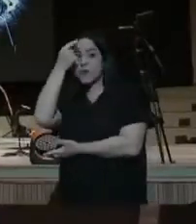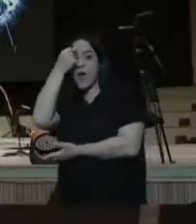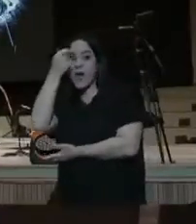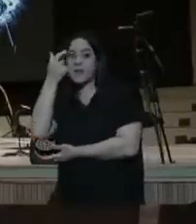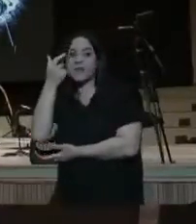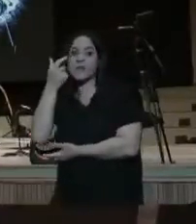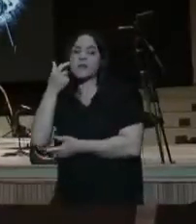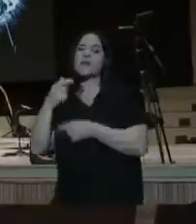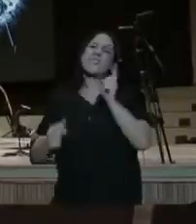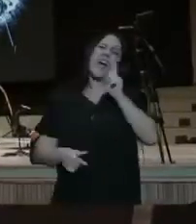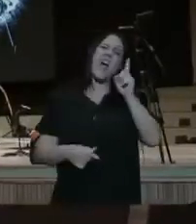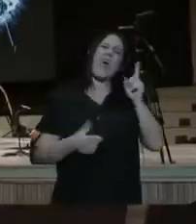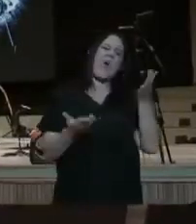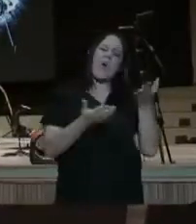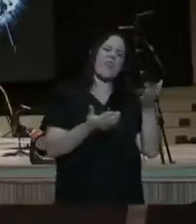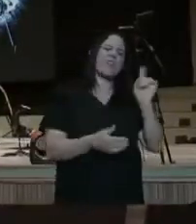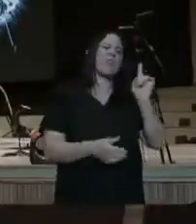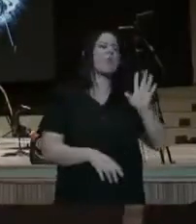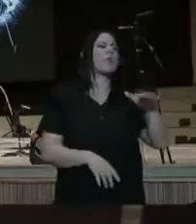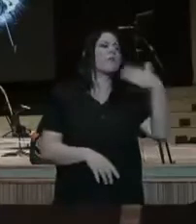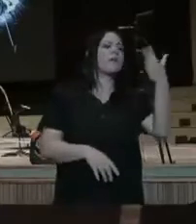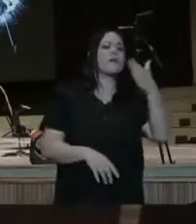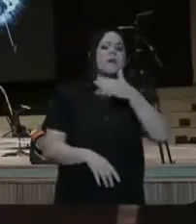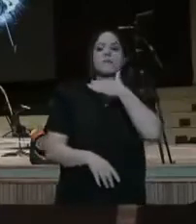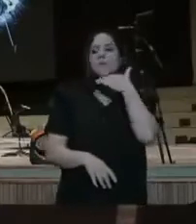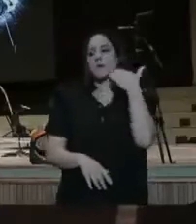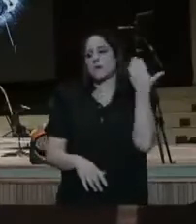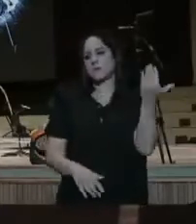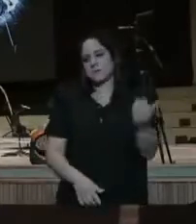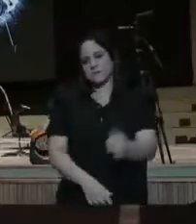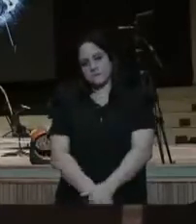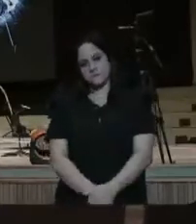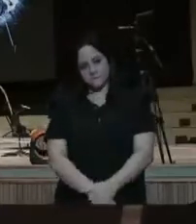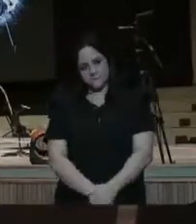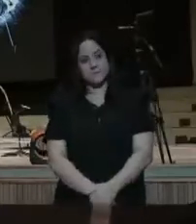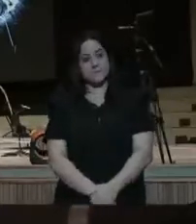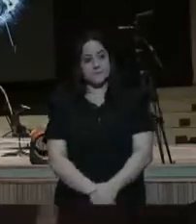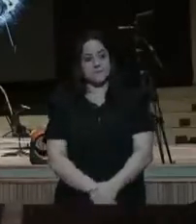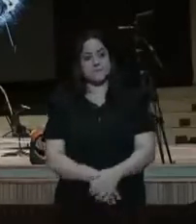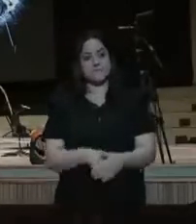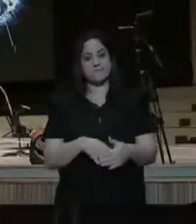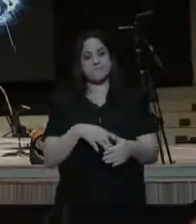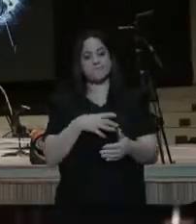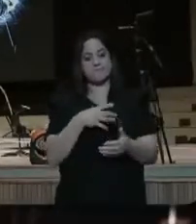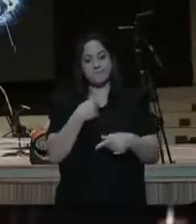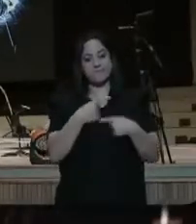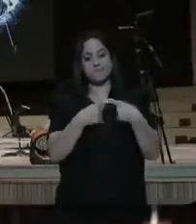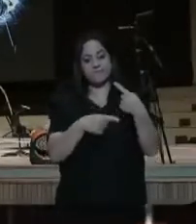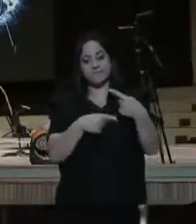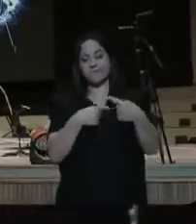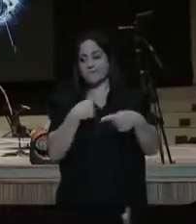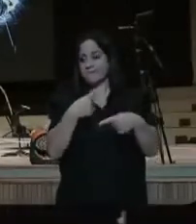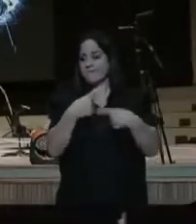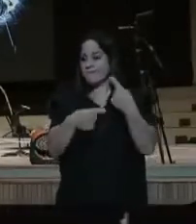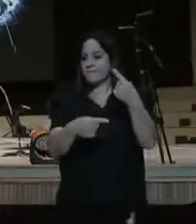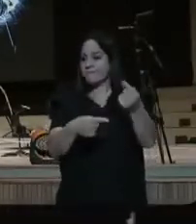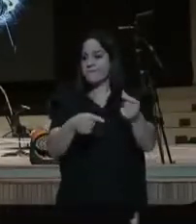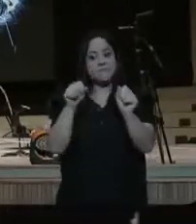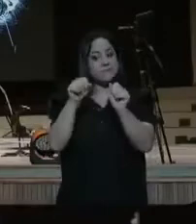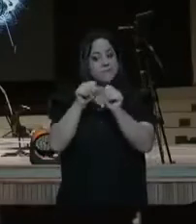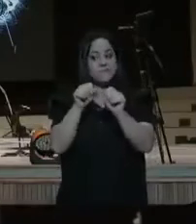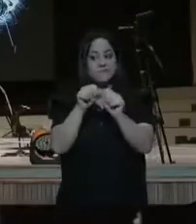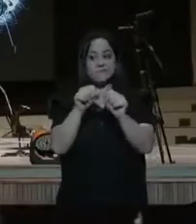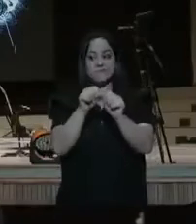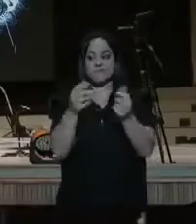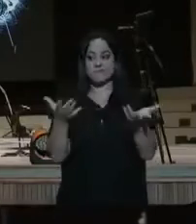não quando ele morreu não chegou nunca se